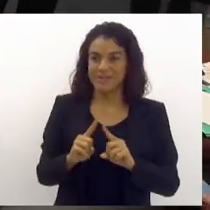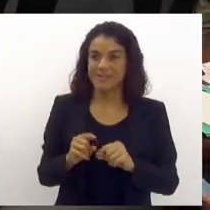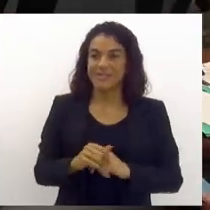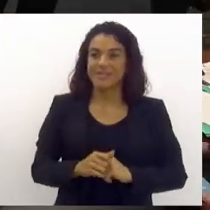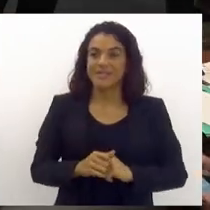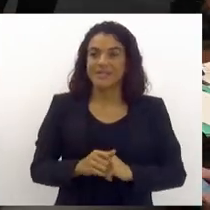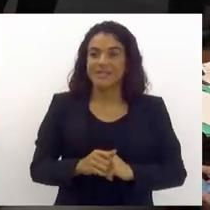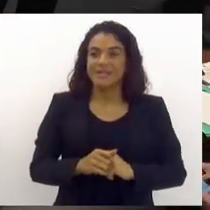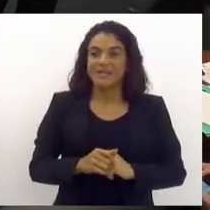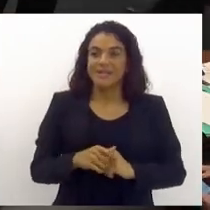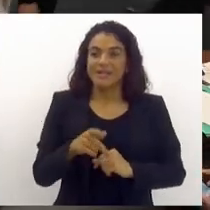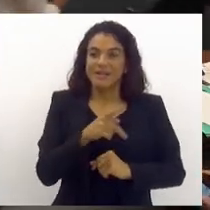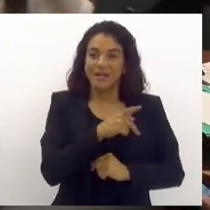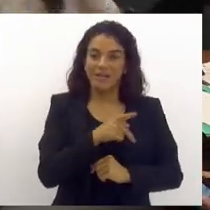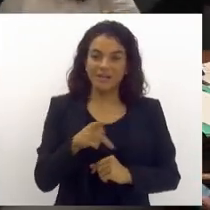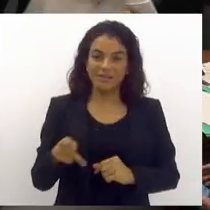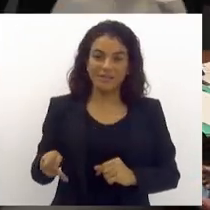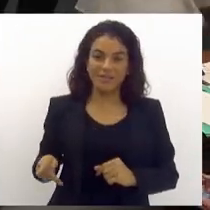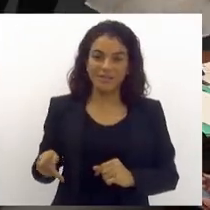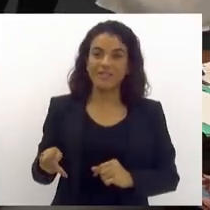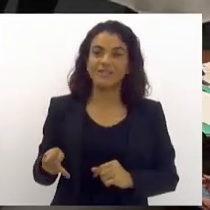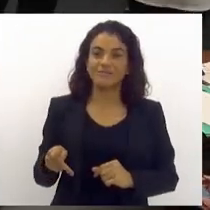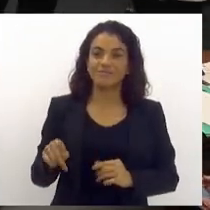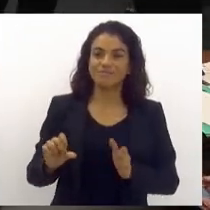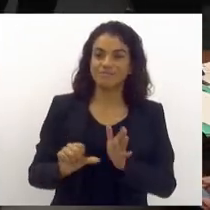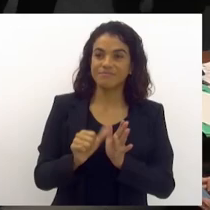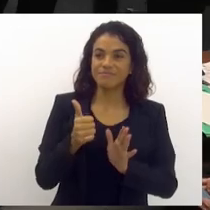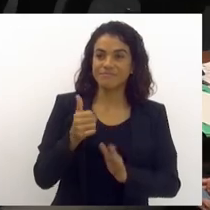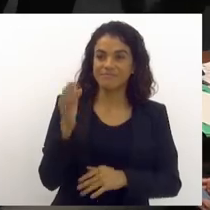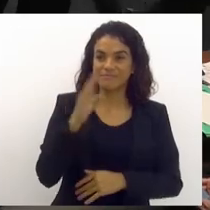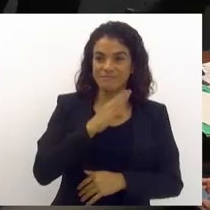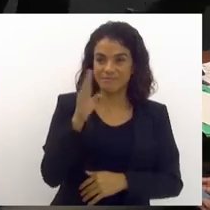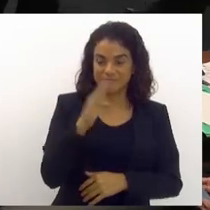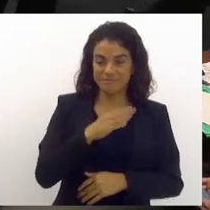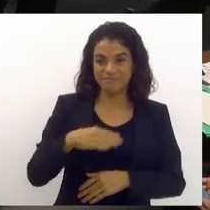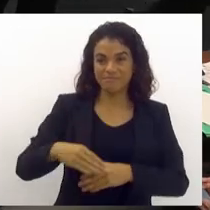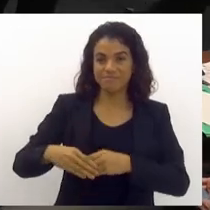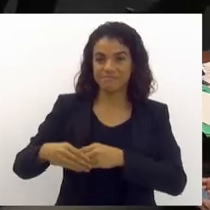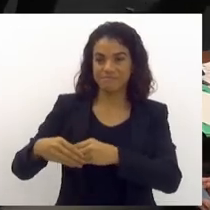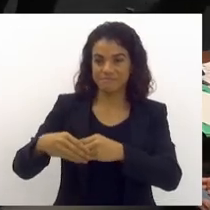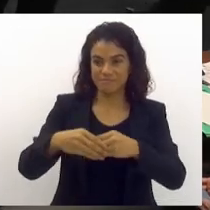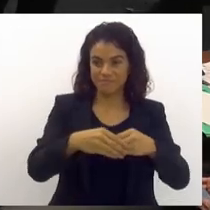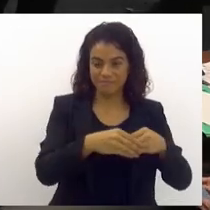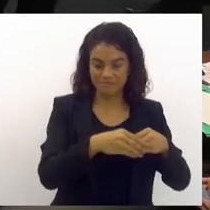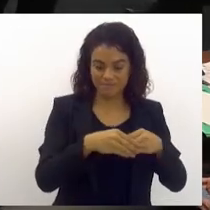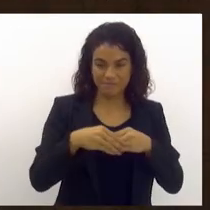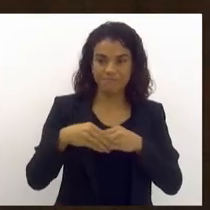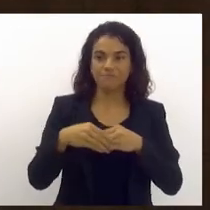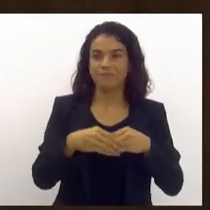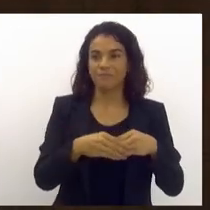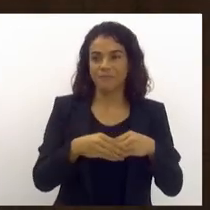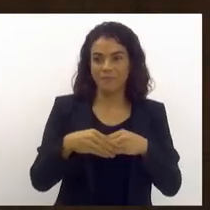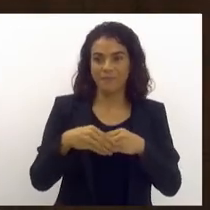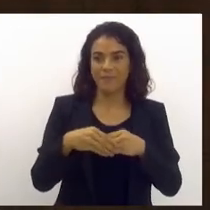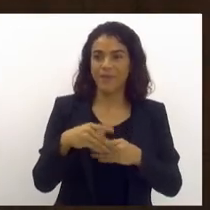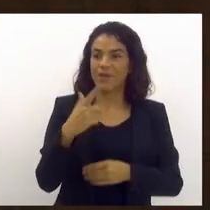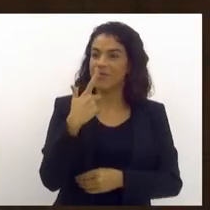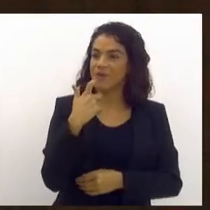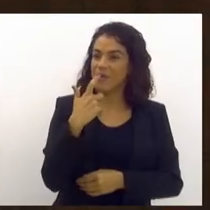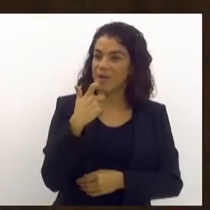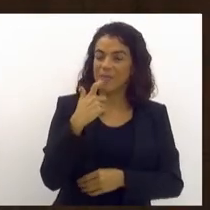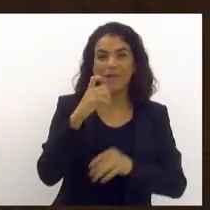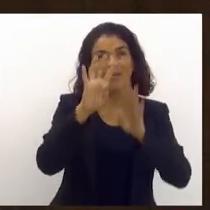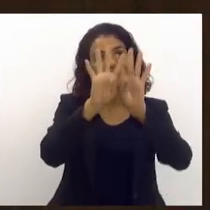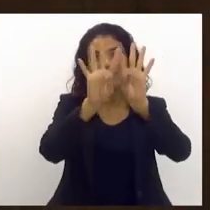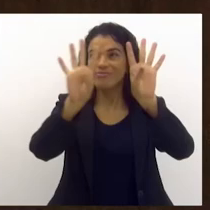presidente, eu queria aqui bem rapidamente, primeiro, saudar a todos que estão aí ocupando a galeria com esse vermelhinho lindo,